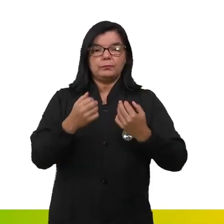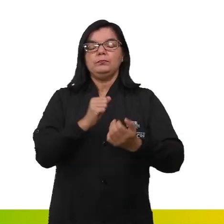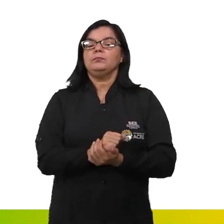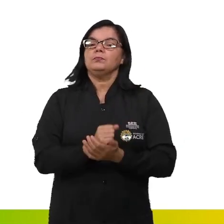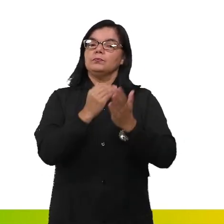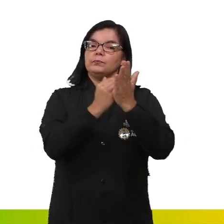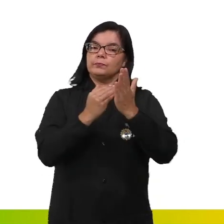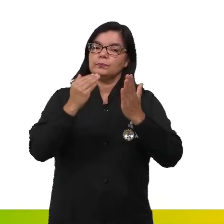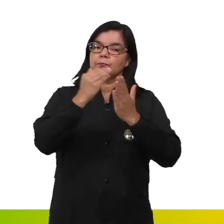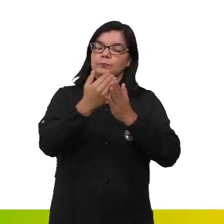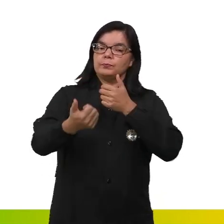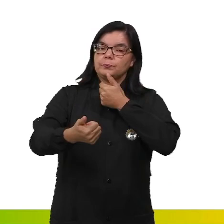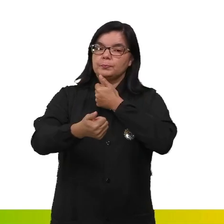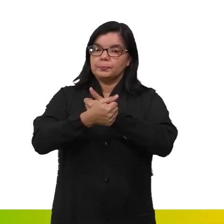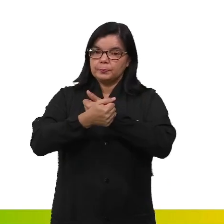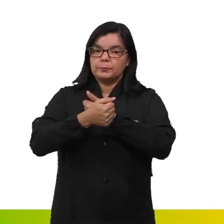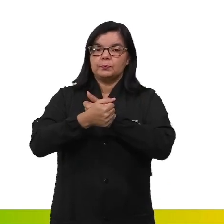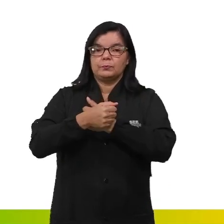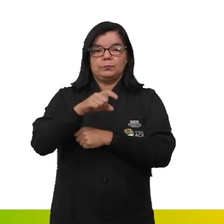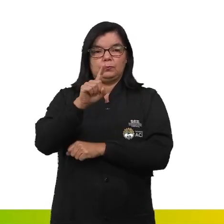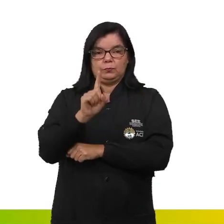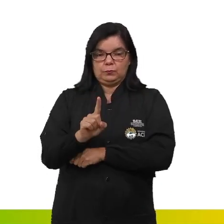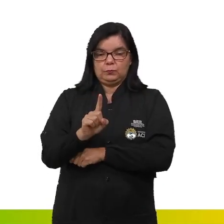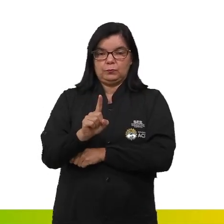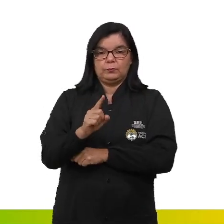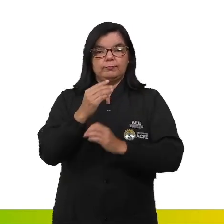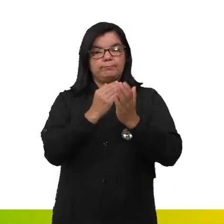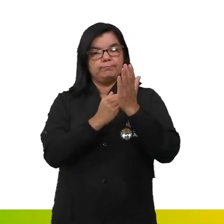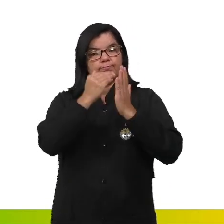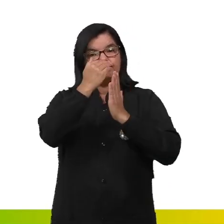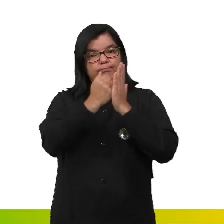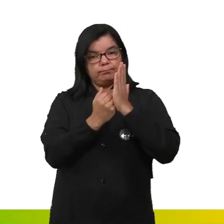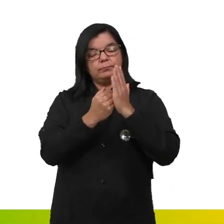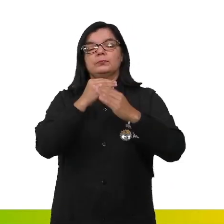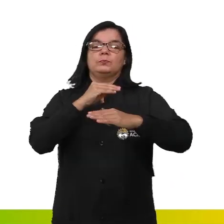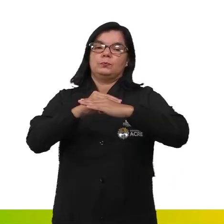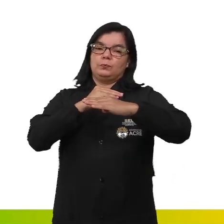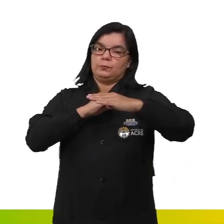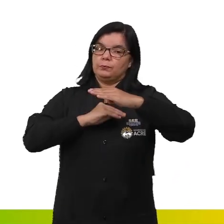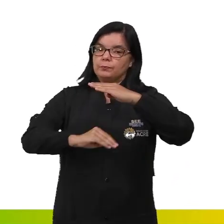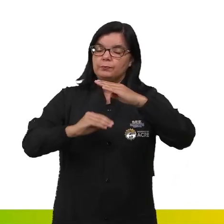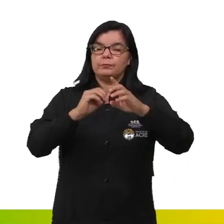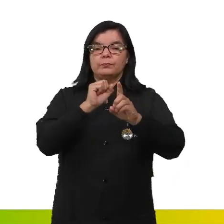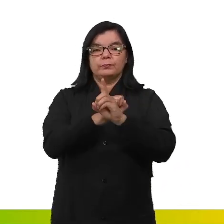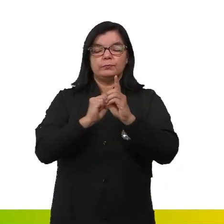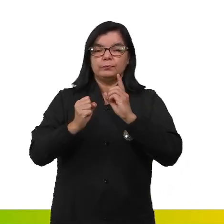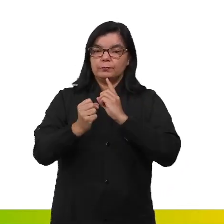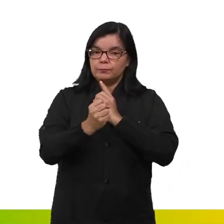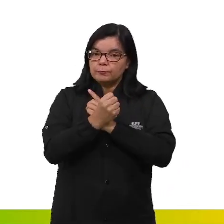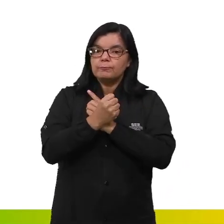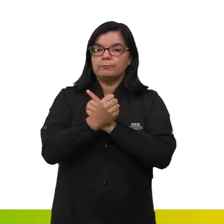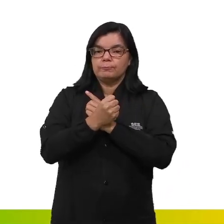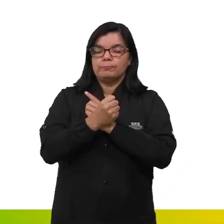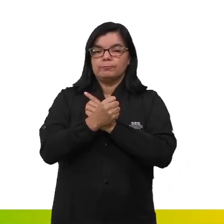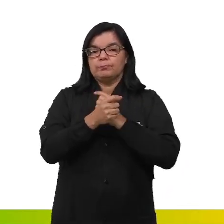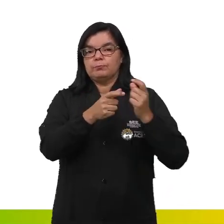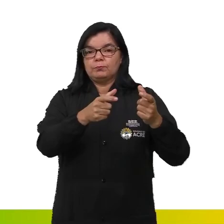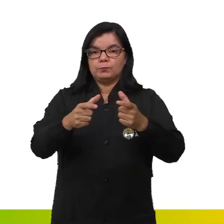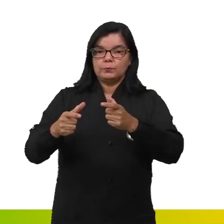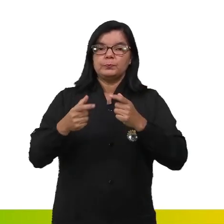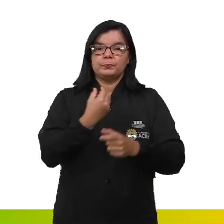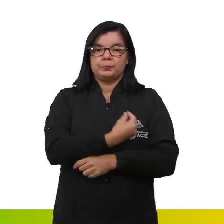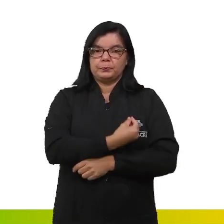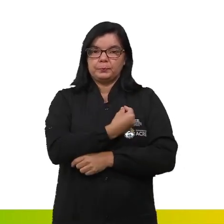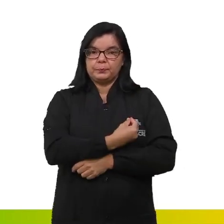Quanto mais próximo de 1, maior é a desigualdade de renda na região que